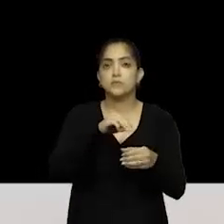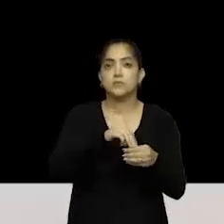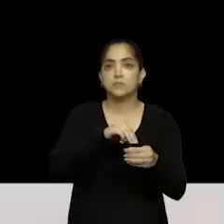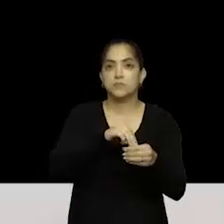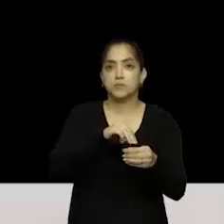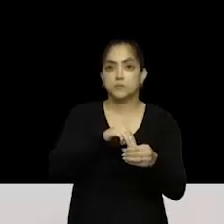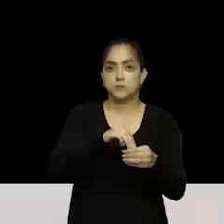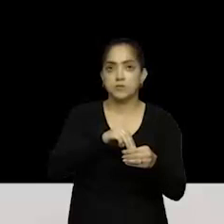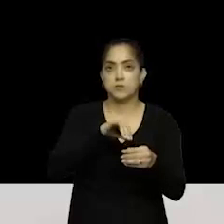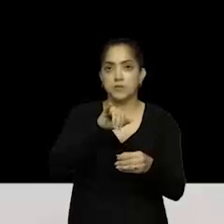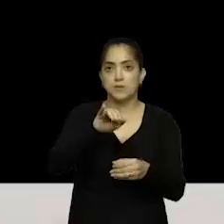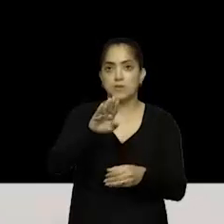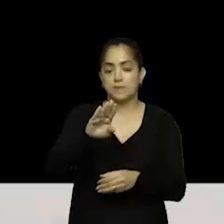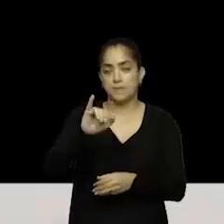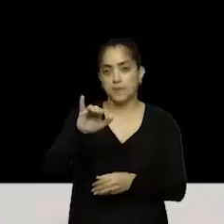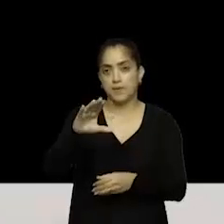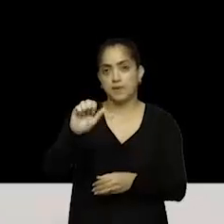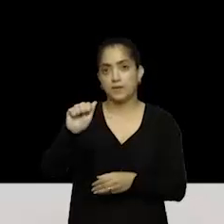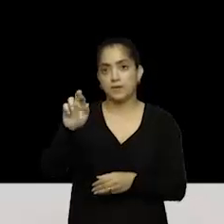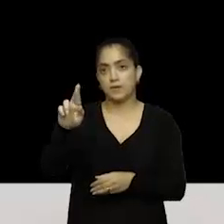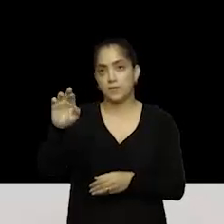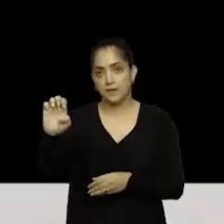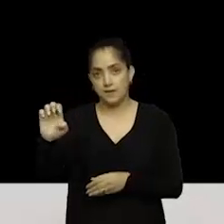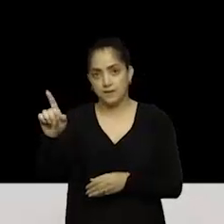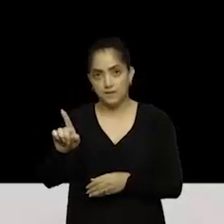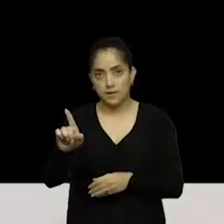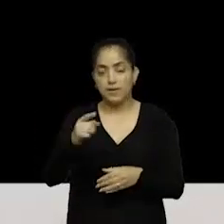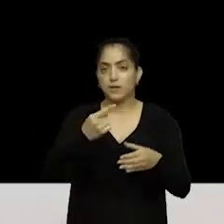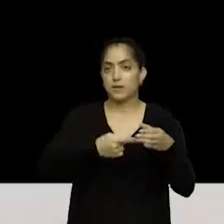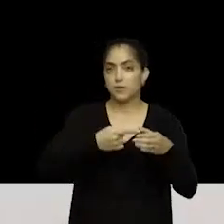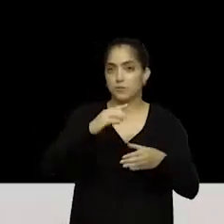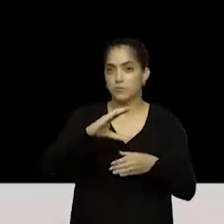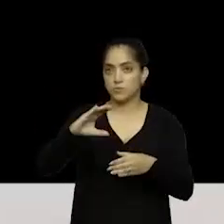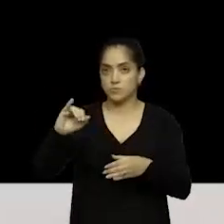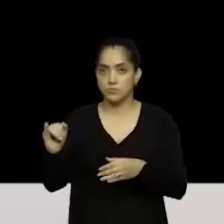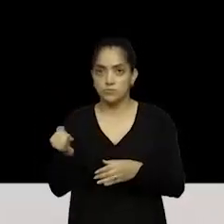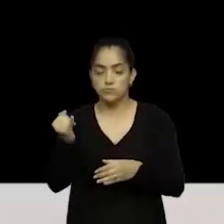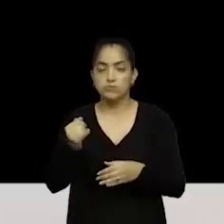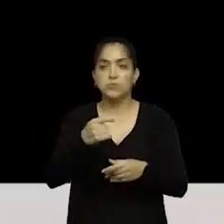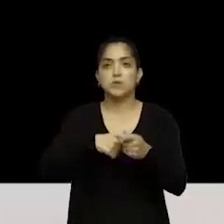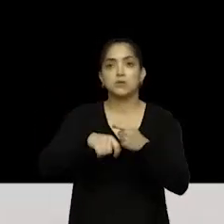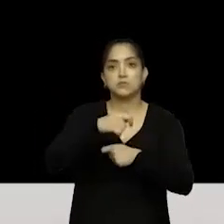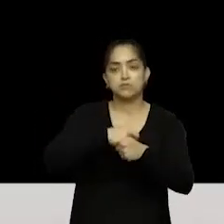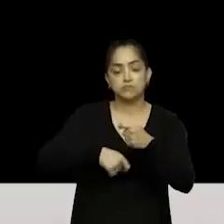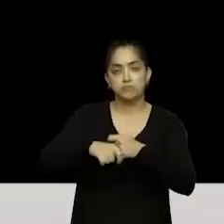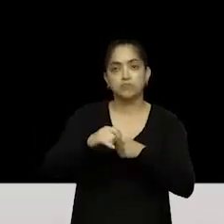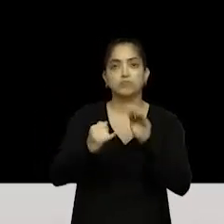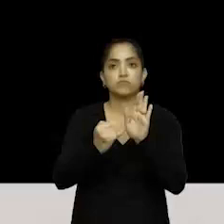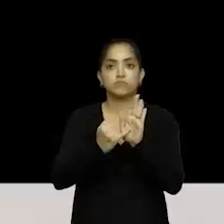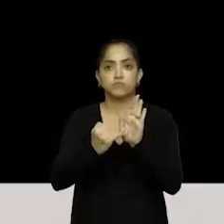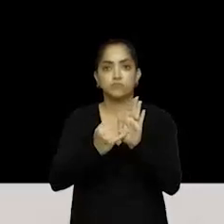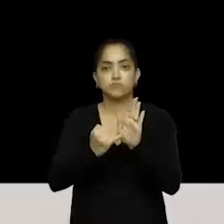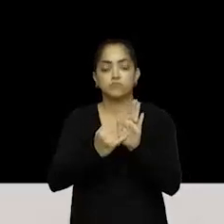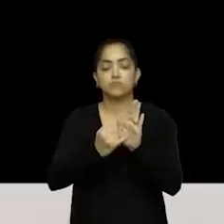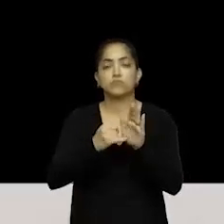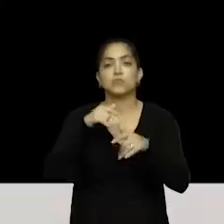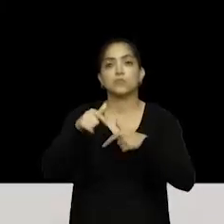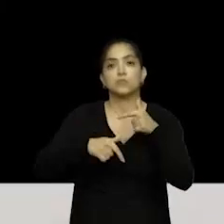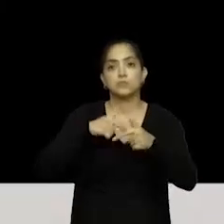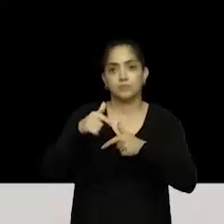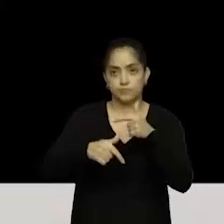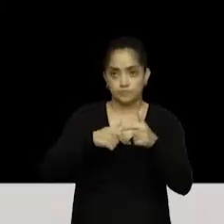Bicaré, com parecer favorável da Comissão de Constituição e Justiça, Comissão de Finanças e Tributação, Comissão de Trabalho